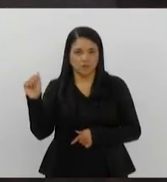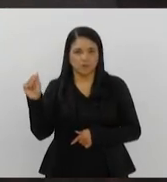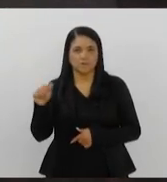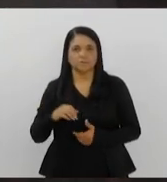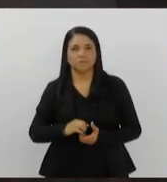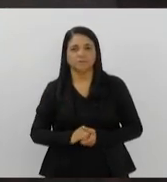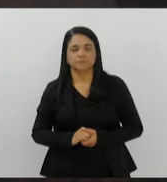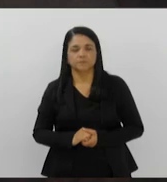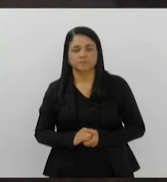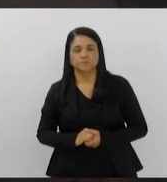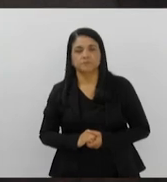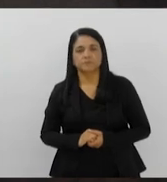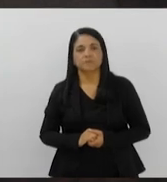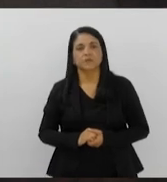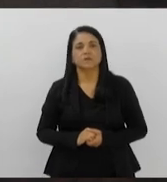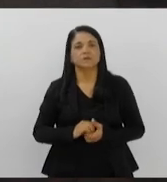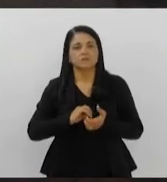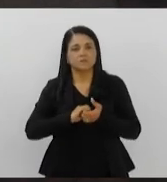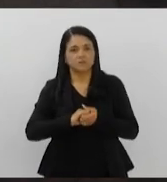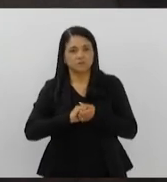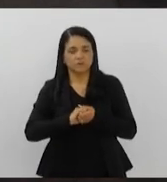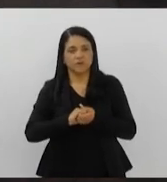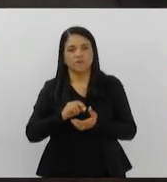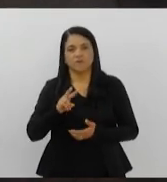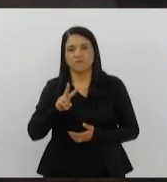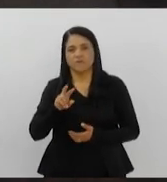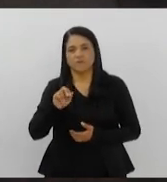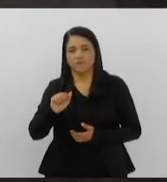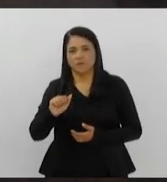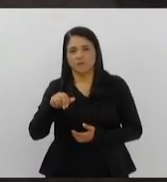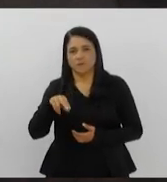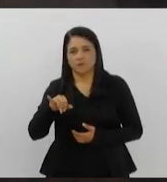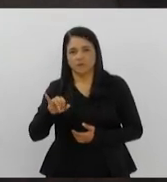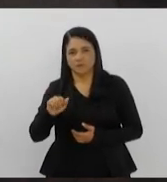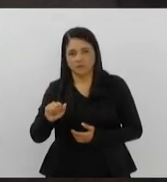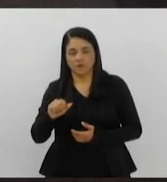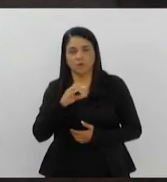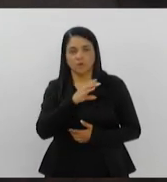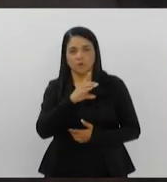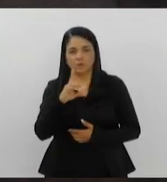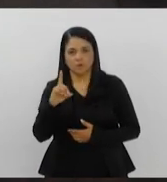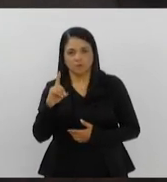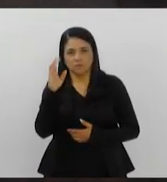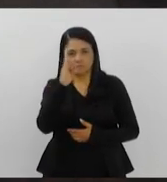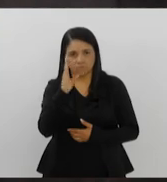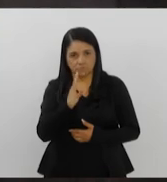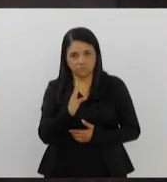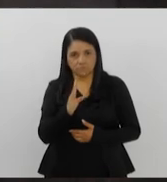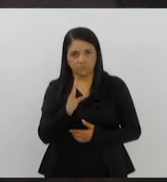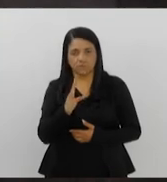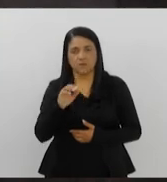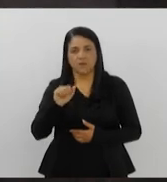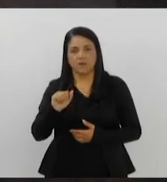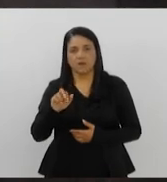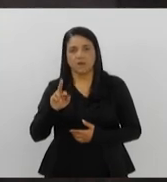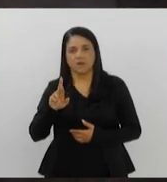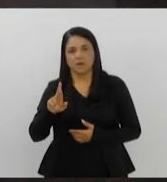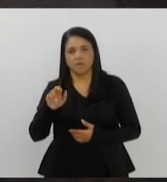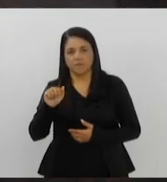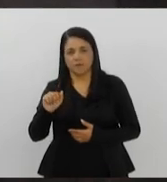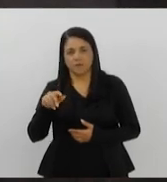Araruama saudar Vânia aeta coordenad naal abr